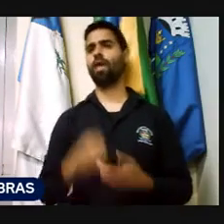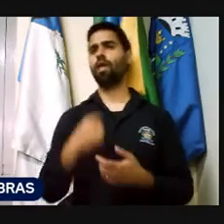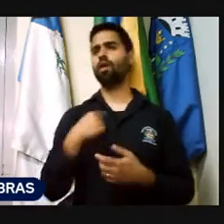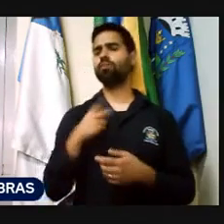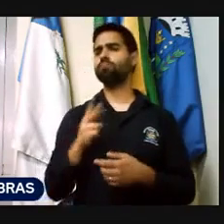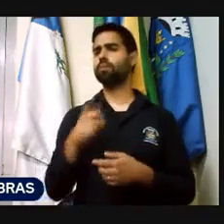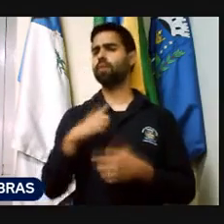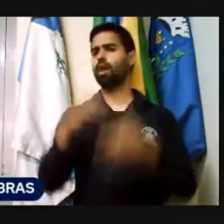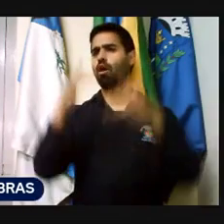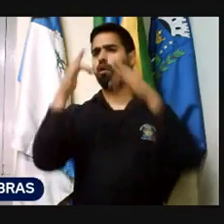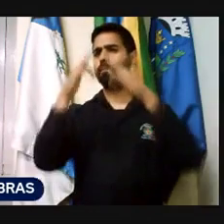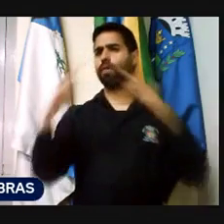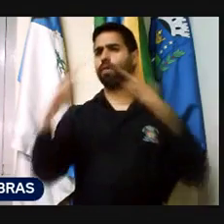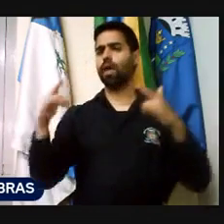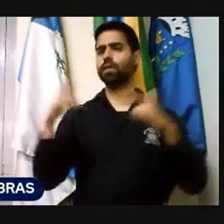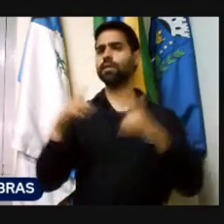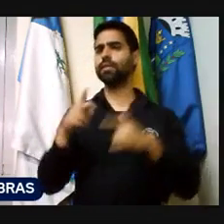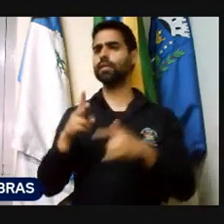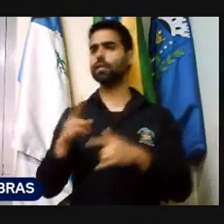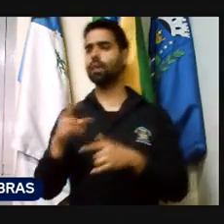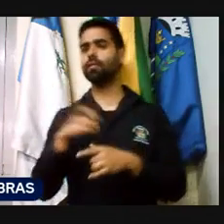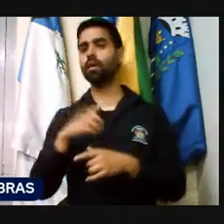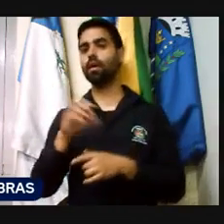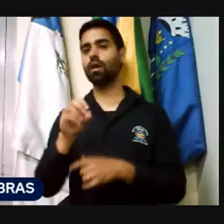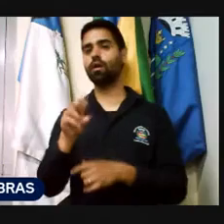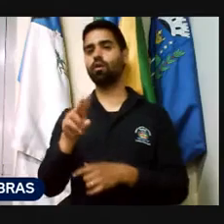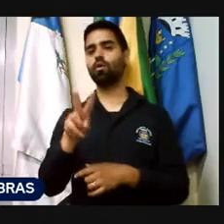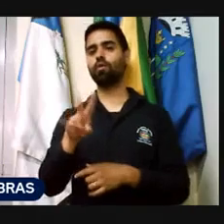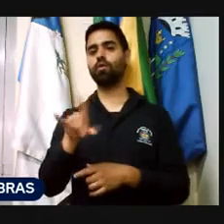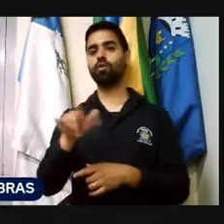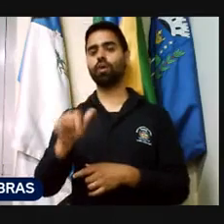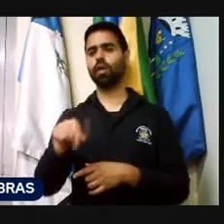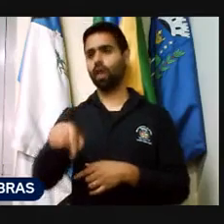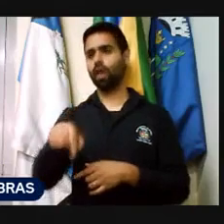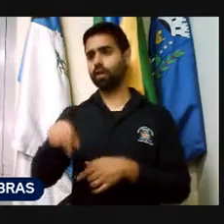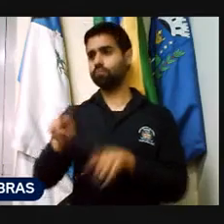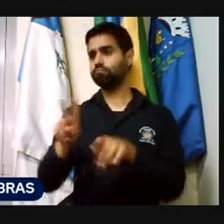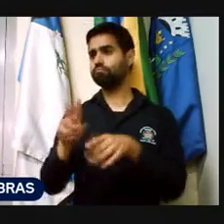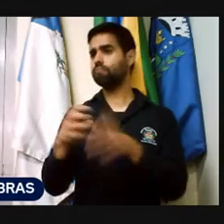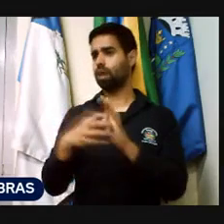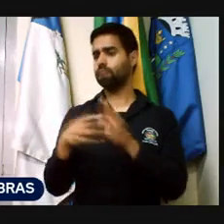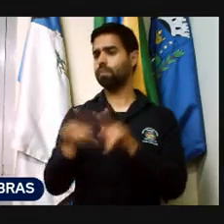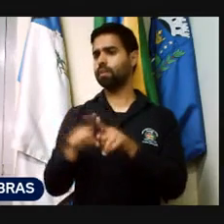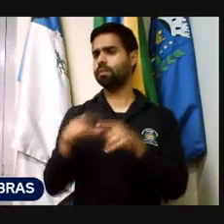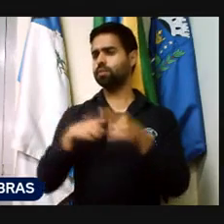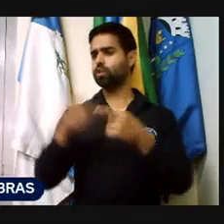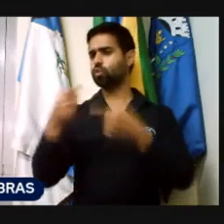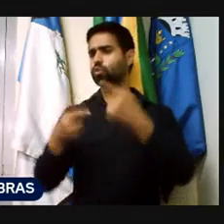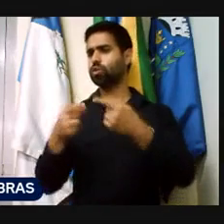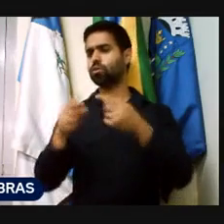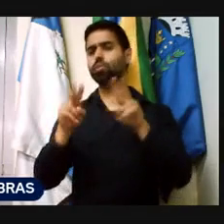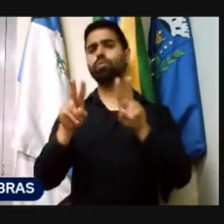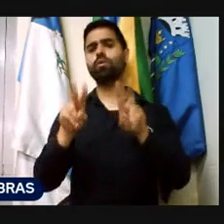ouvidoria sempre tem, e aqui na Câmara é muito debatido, o assunto